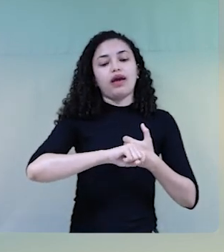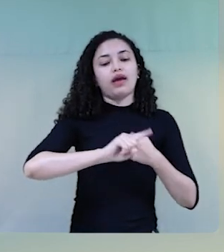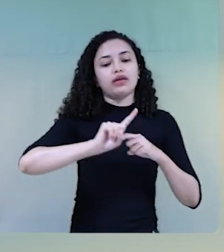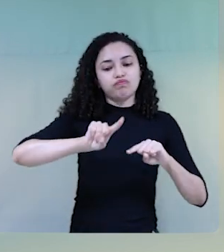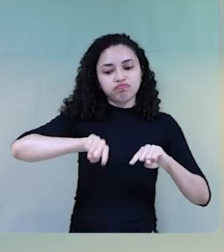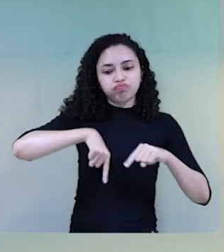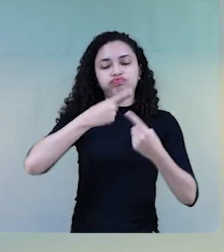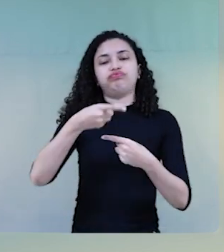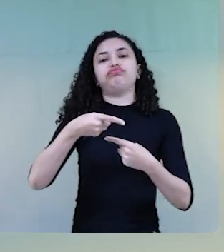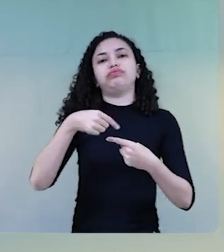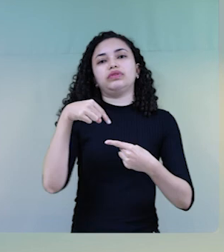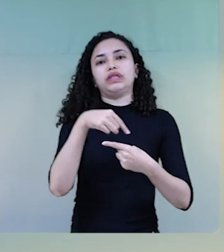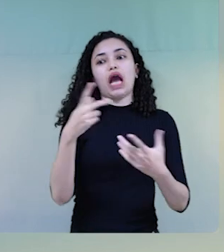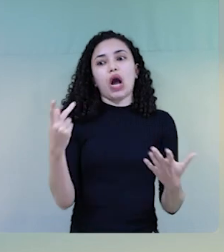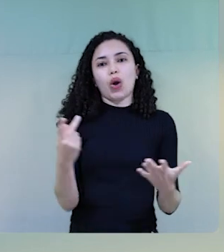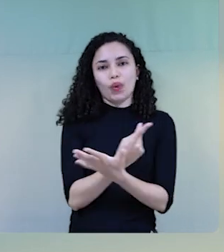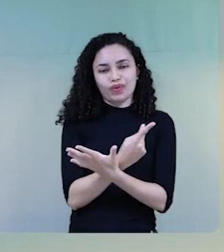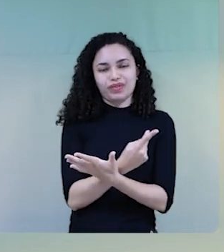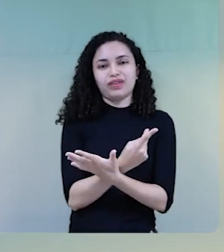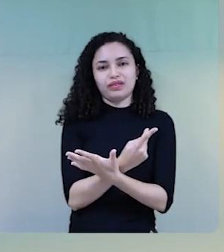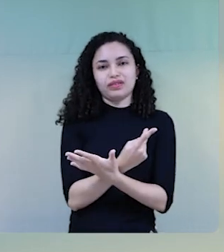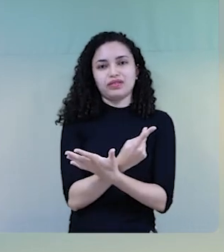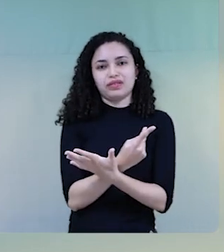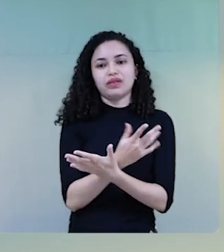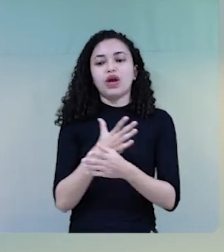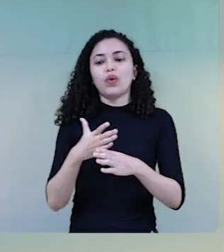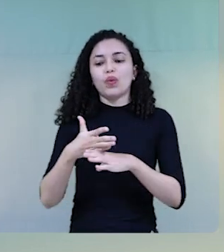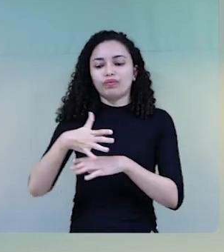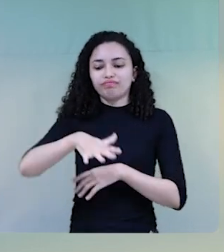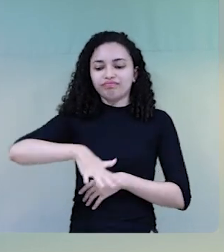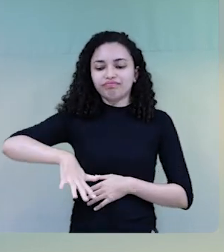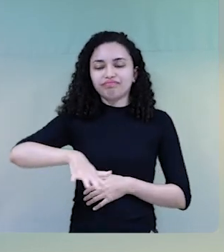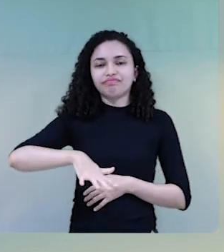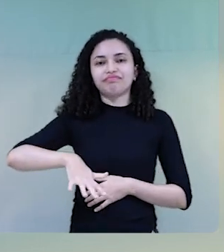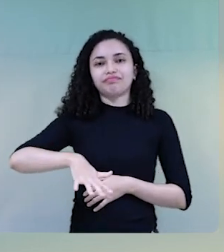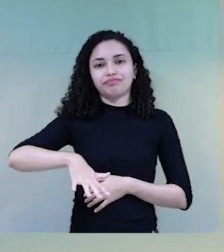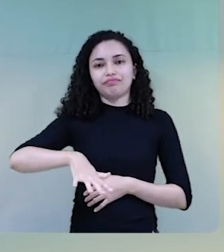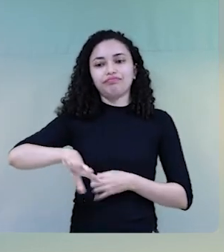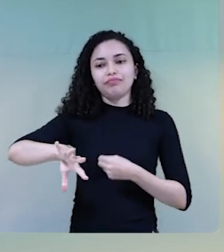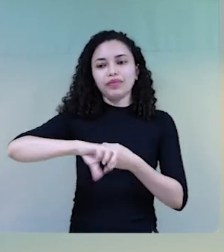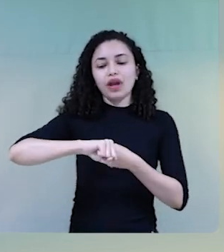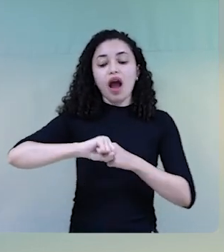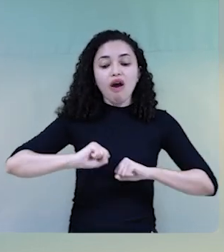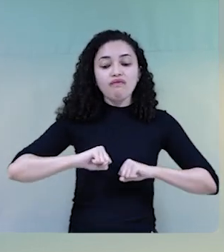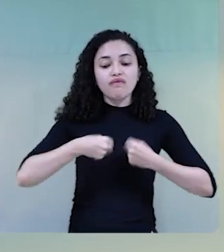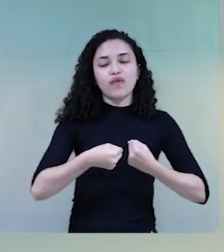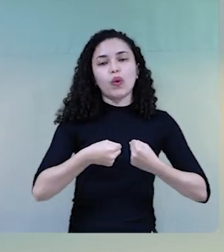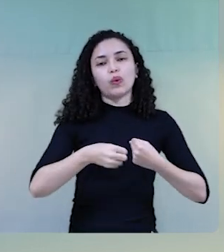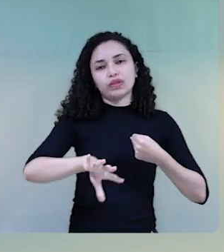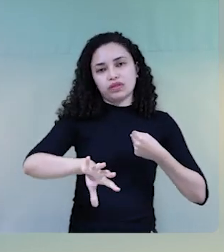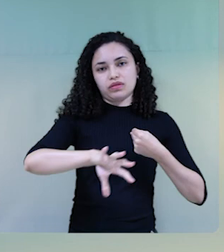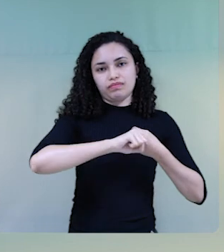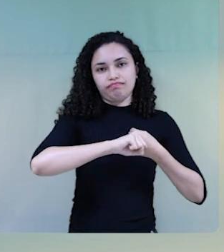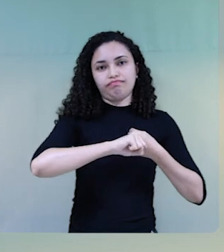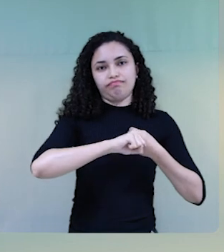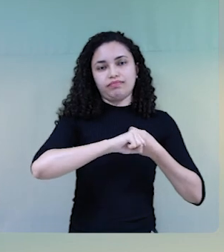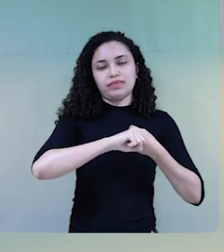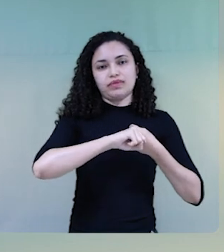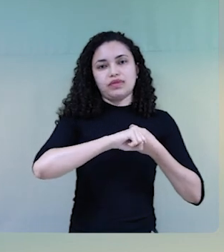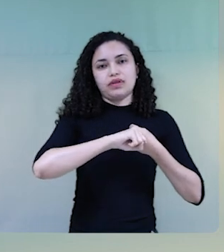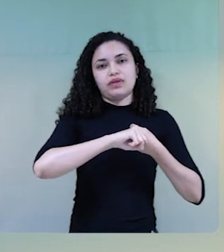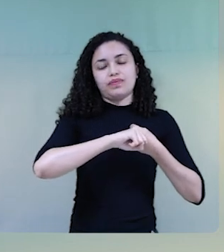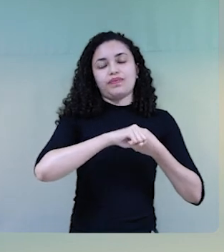quando ela entra no campo magnético. Agora eu quero só lembrar a força magnética que atua em fios.